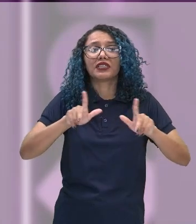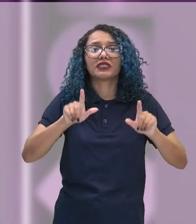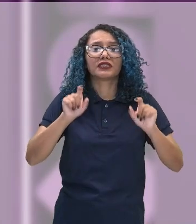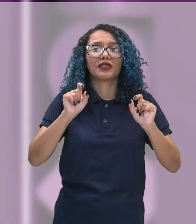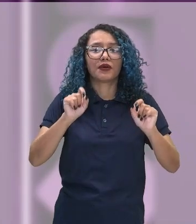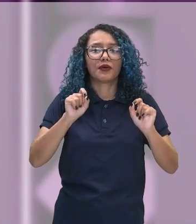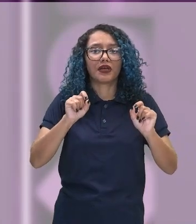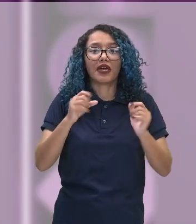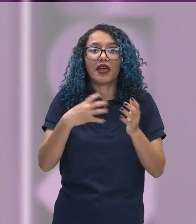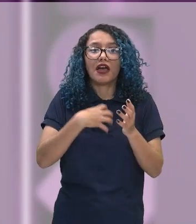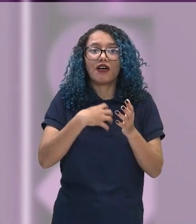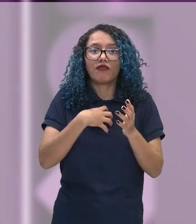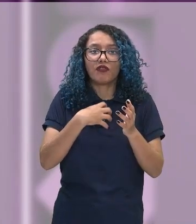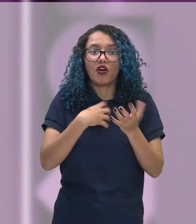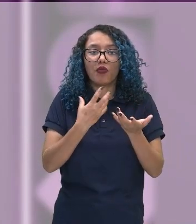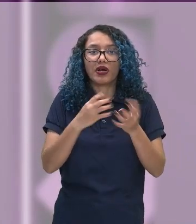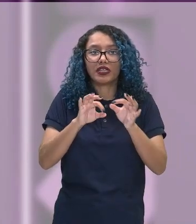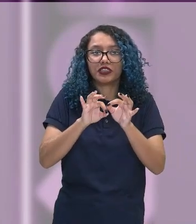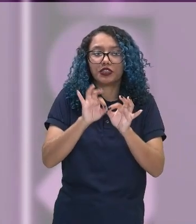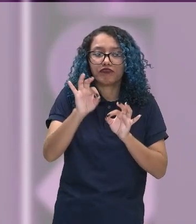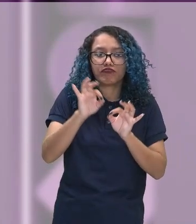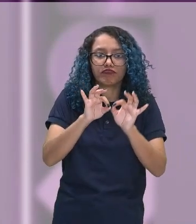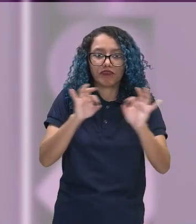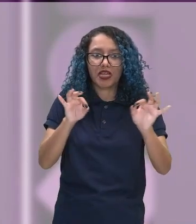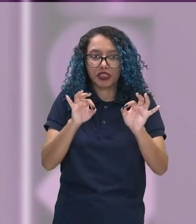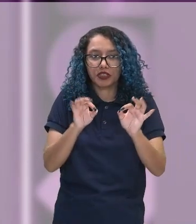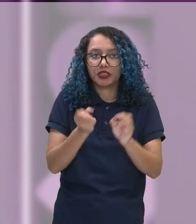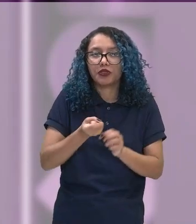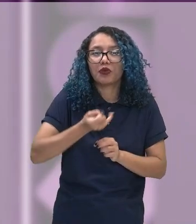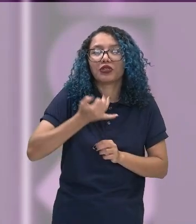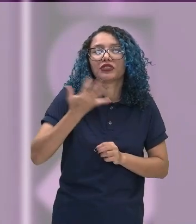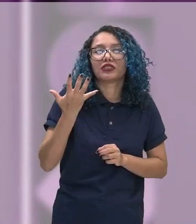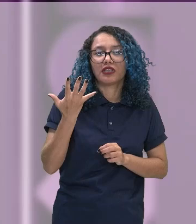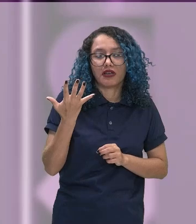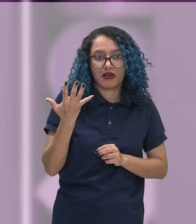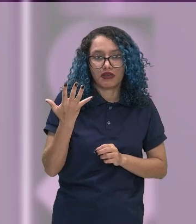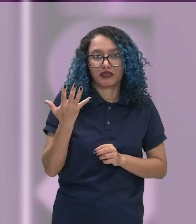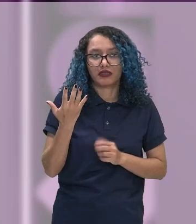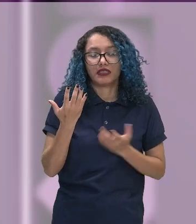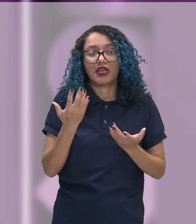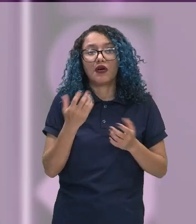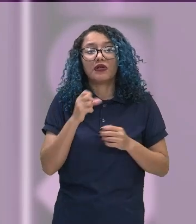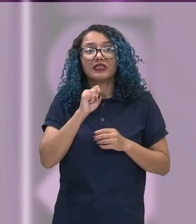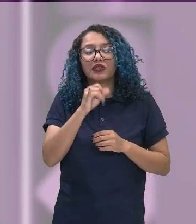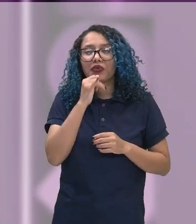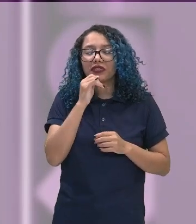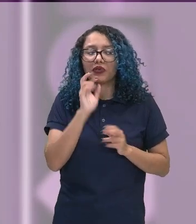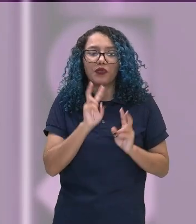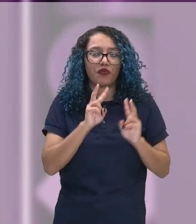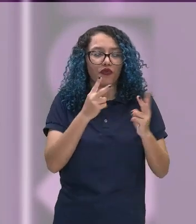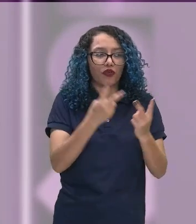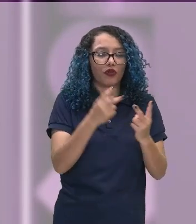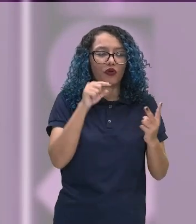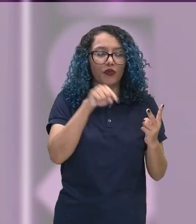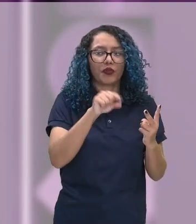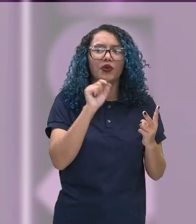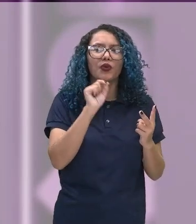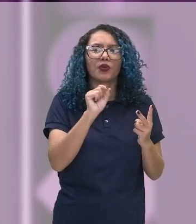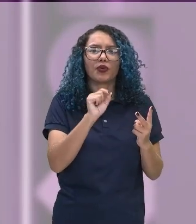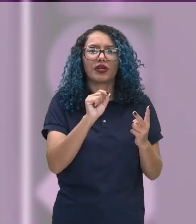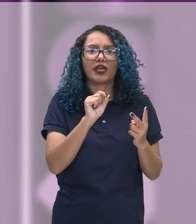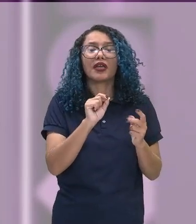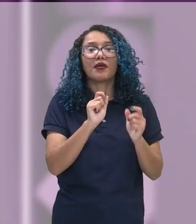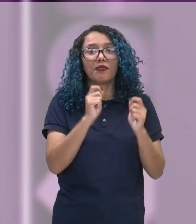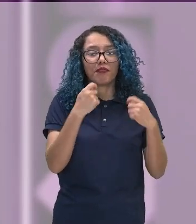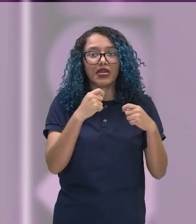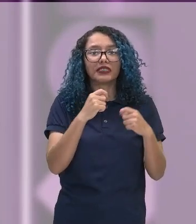é a maneira como está sendo medido, tá bom? Porque quando realmente estamos falando apenas de volume, né, a gente faz essa medição em metros cúbicos,